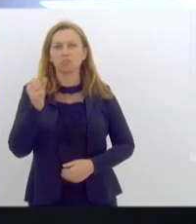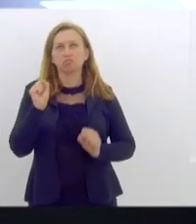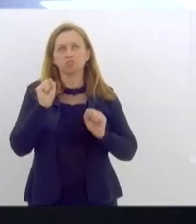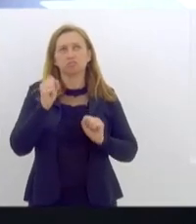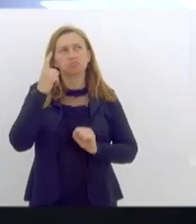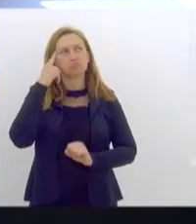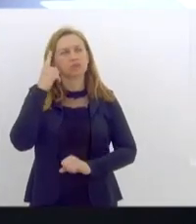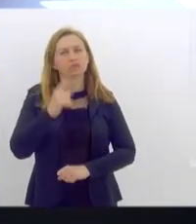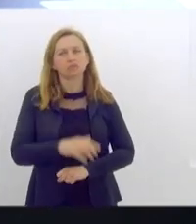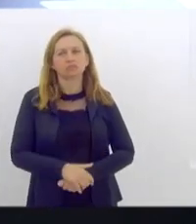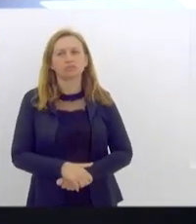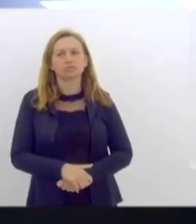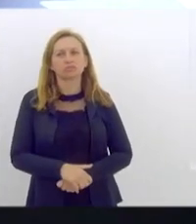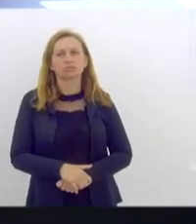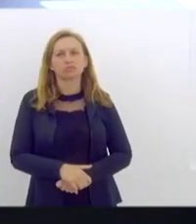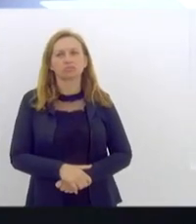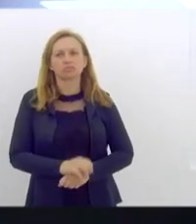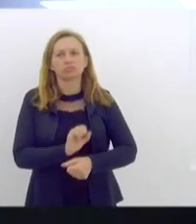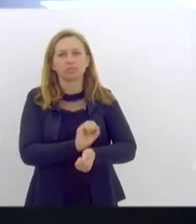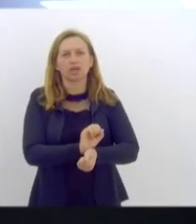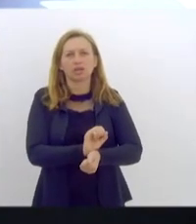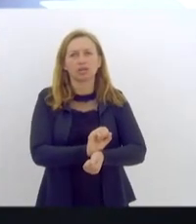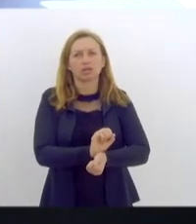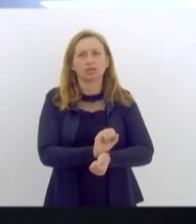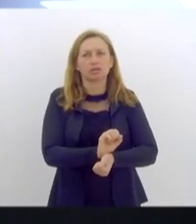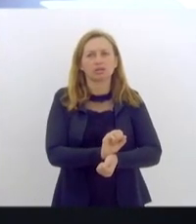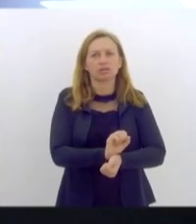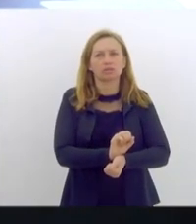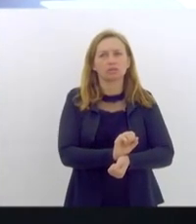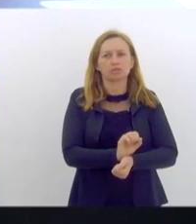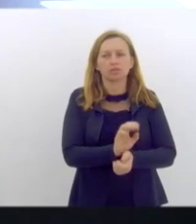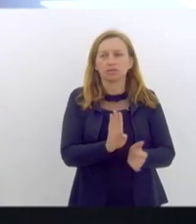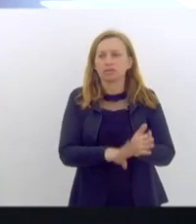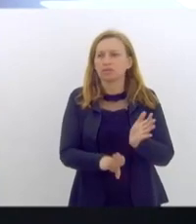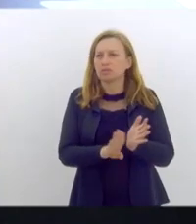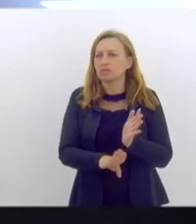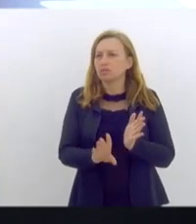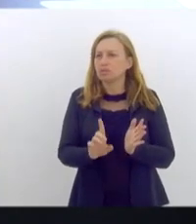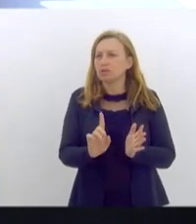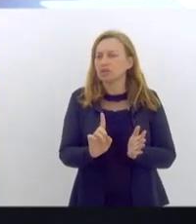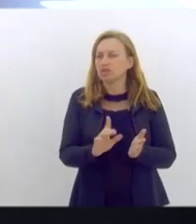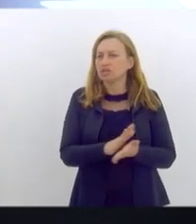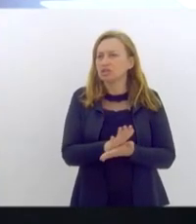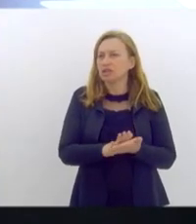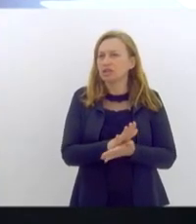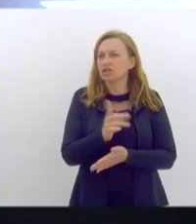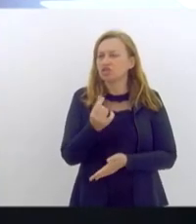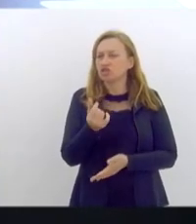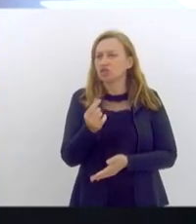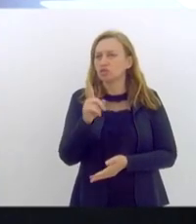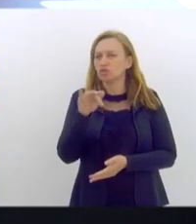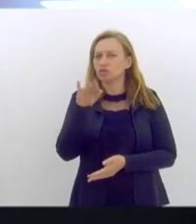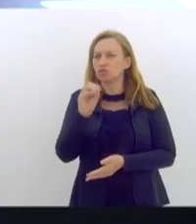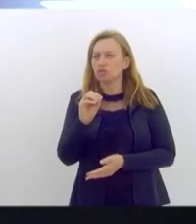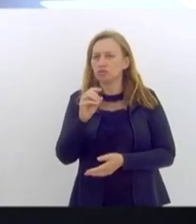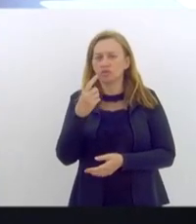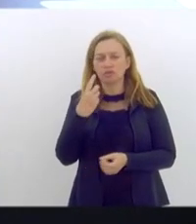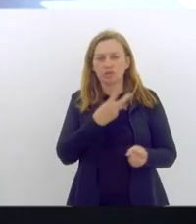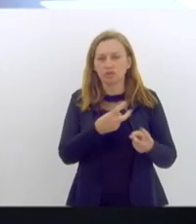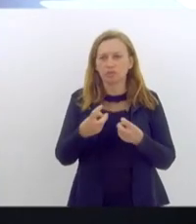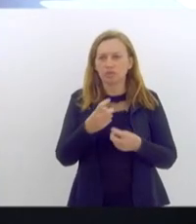então vamos pisar no freio não gasta o dinheiro do fundo e fica capitalizando a Rio